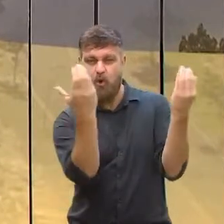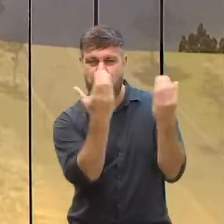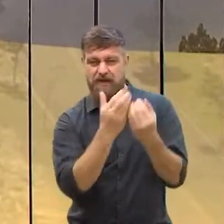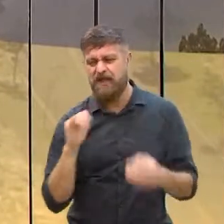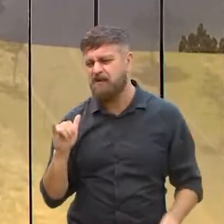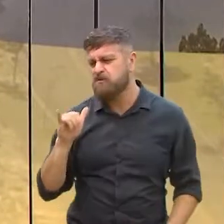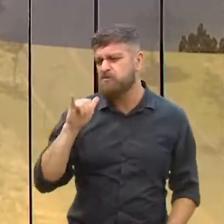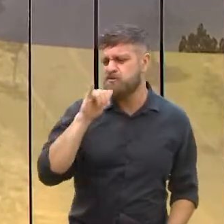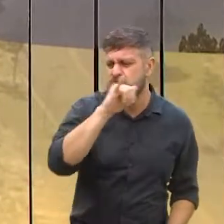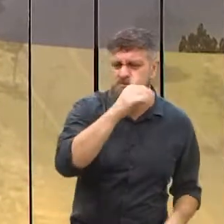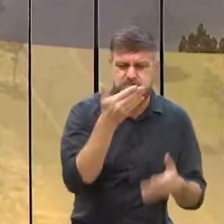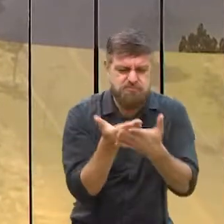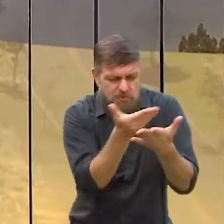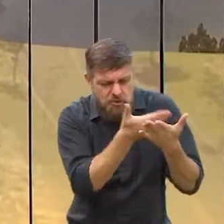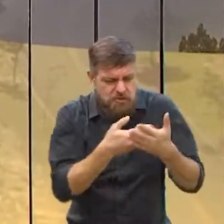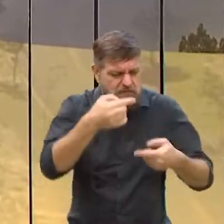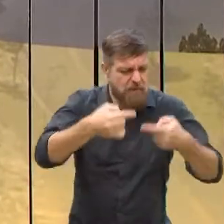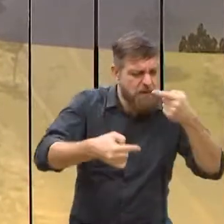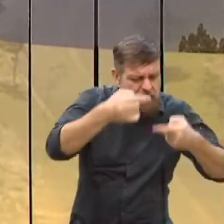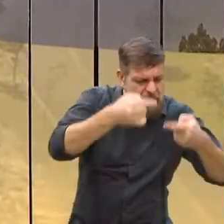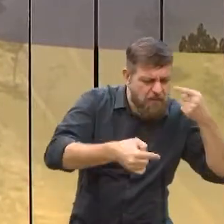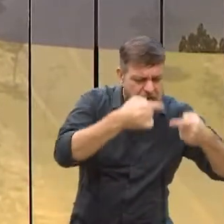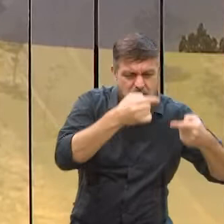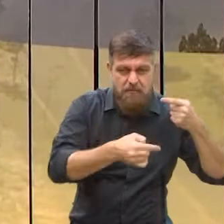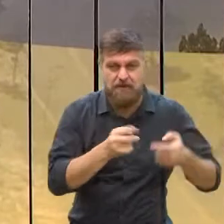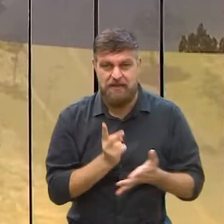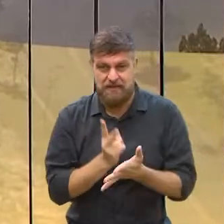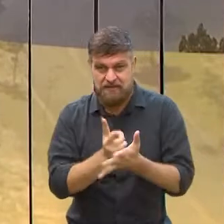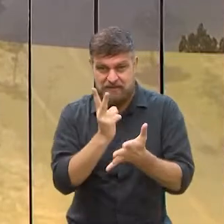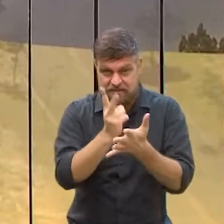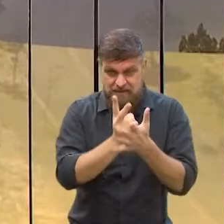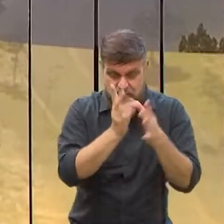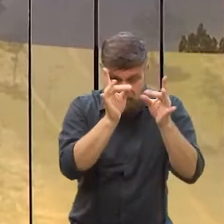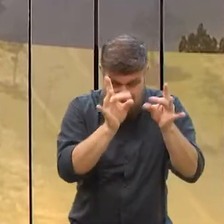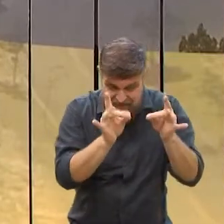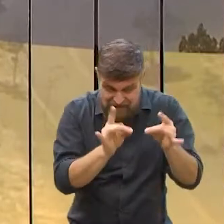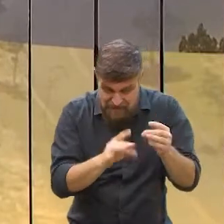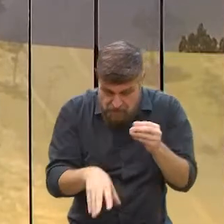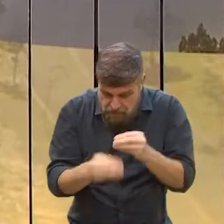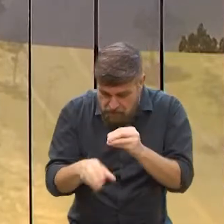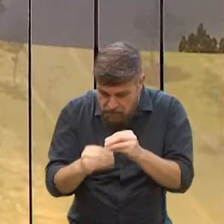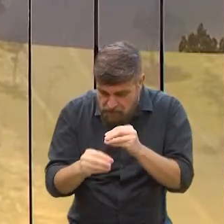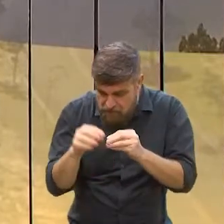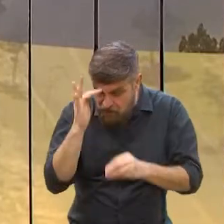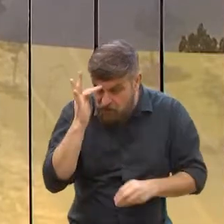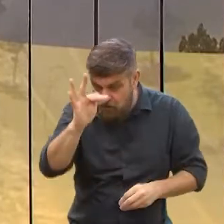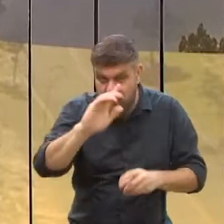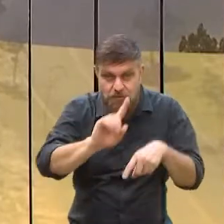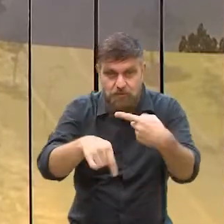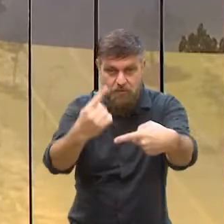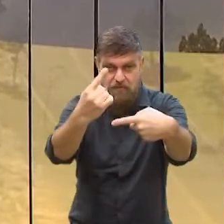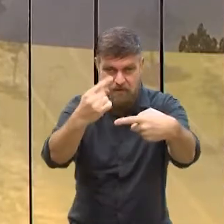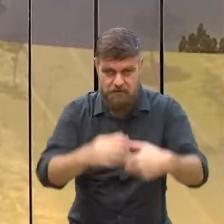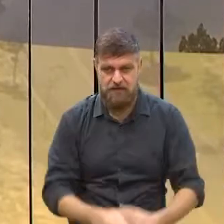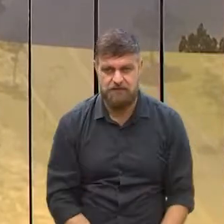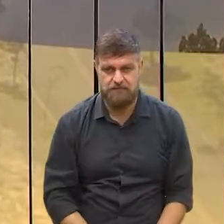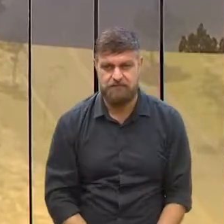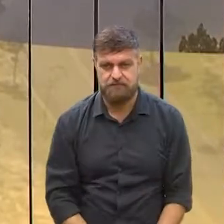de eventos, discutir o assunto, continuar desenvolvendo alguns detalhezinhos que podem ser no futuro melhorada a